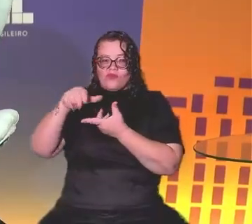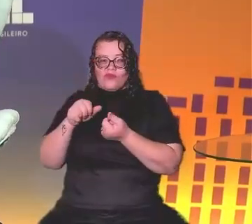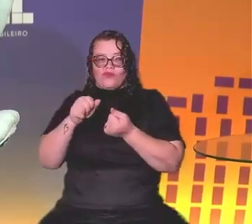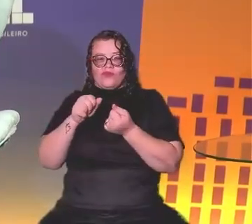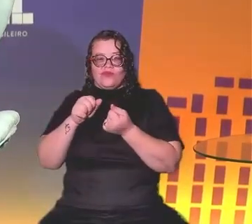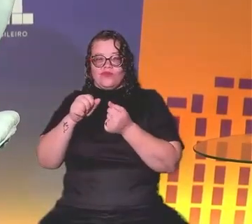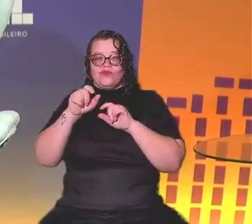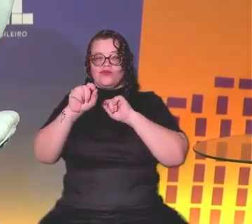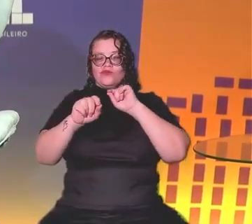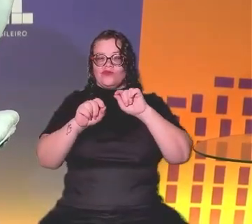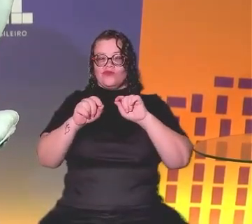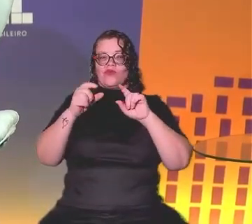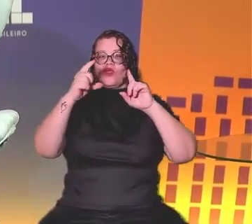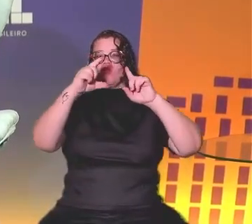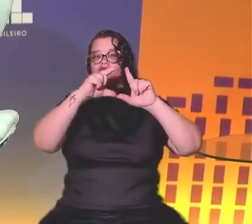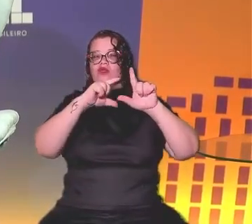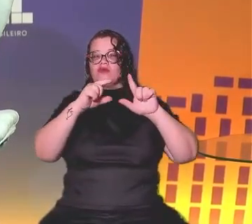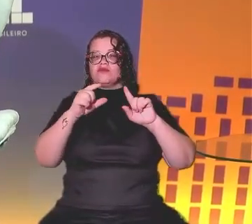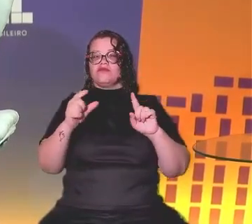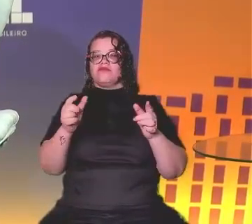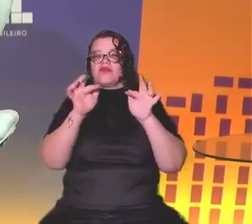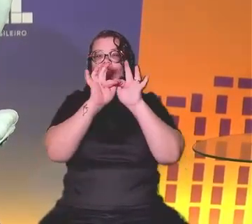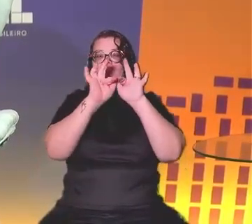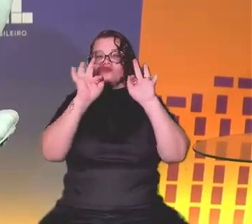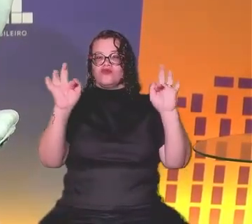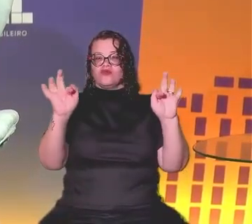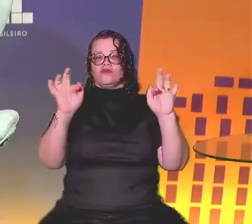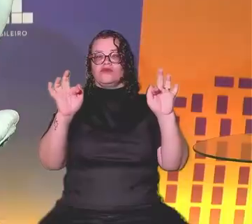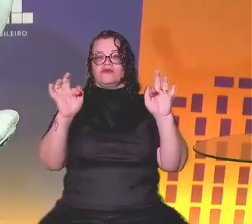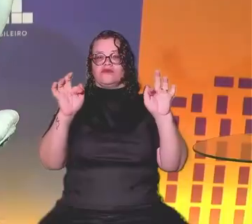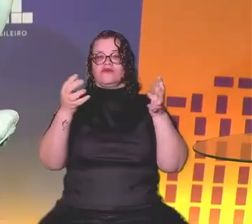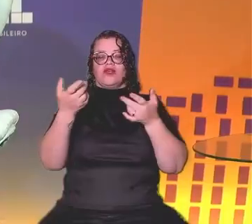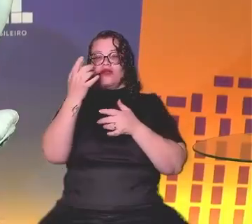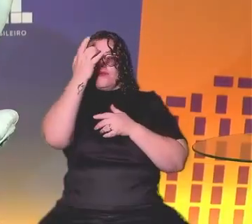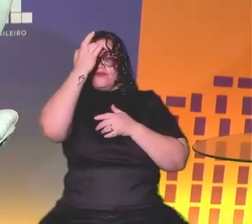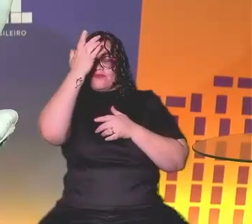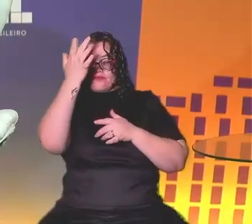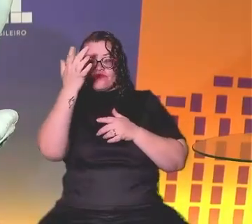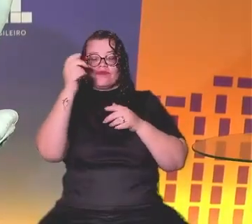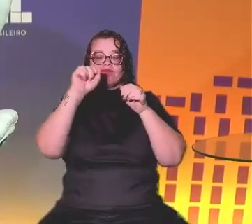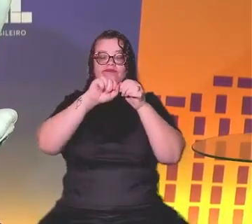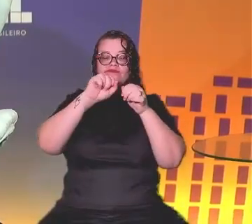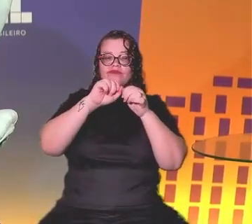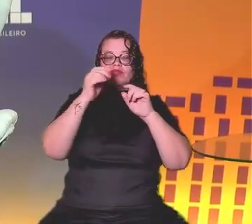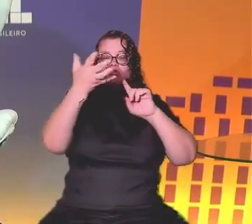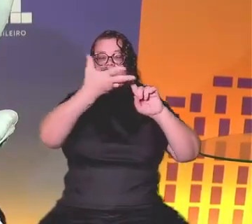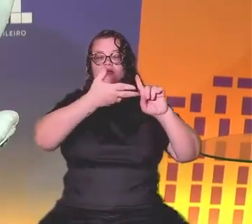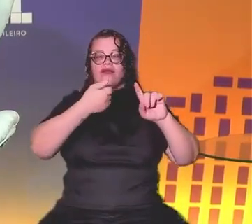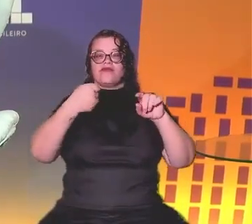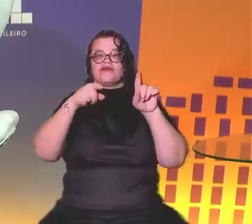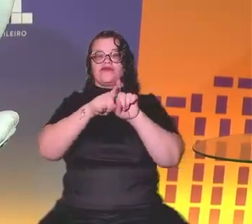rapper, que ele fala que fazer arte é fácil, difícil é você se expor. E tem uma poesia minha